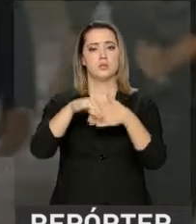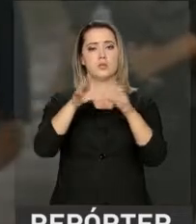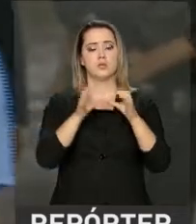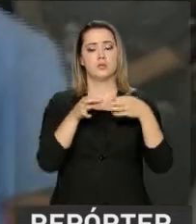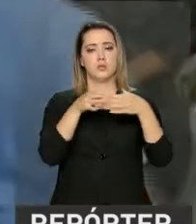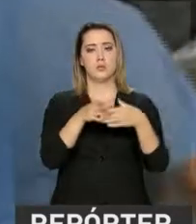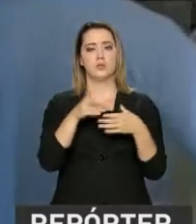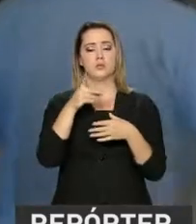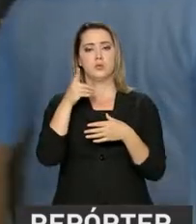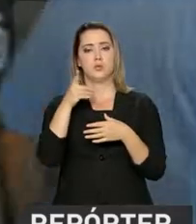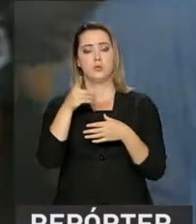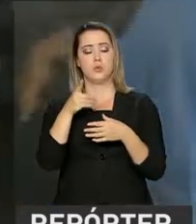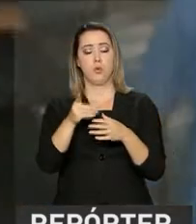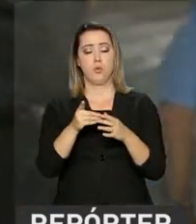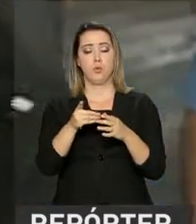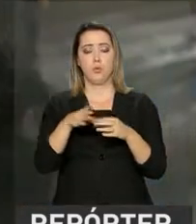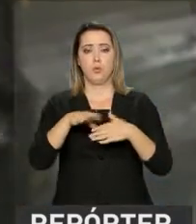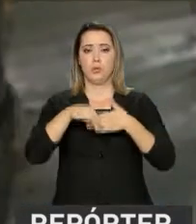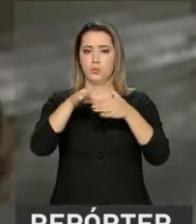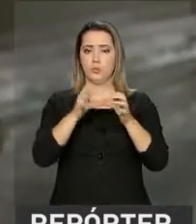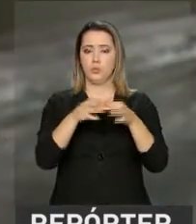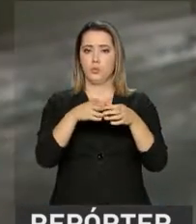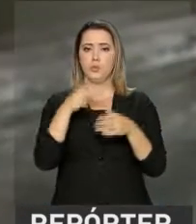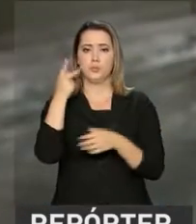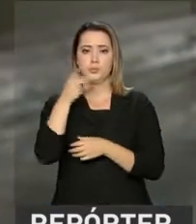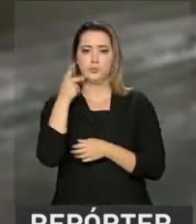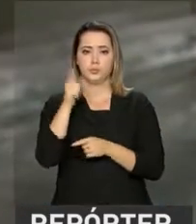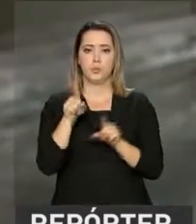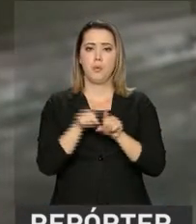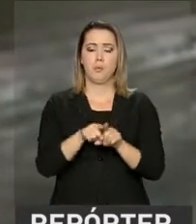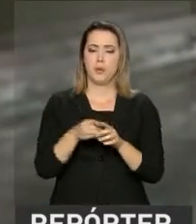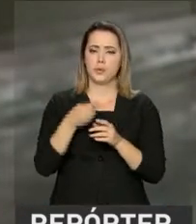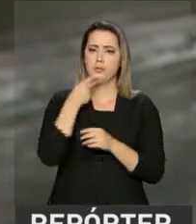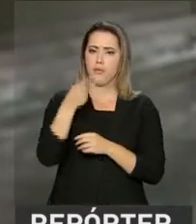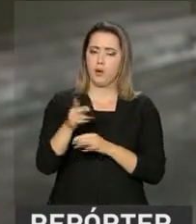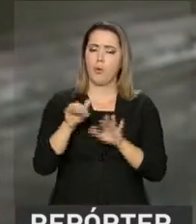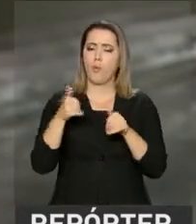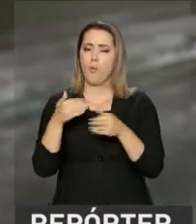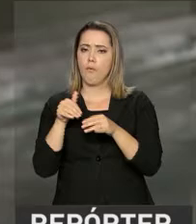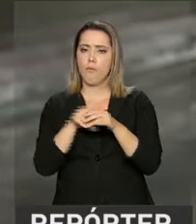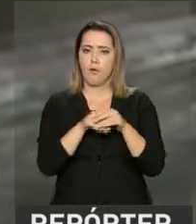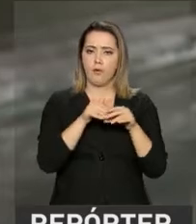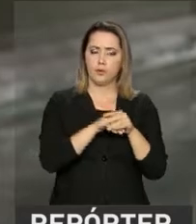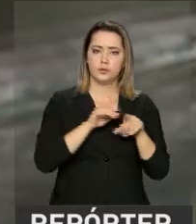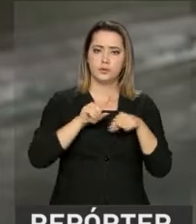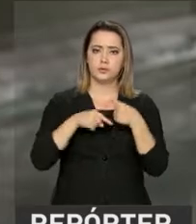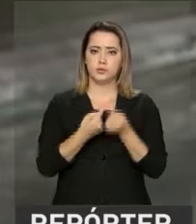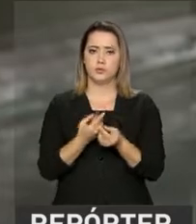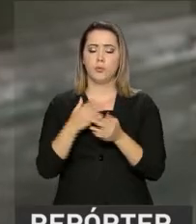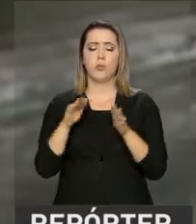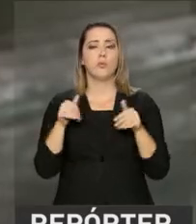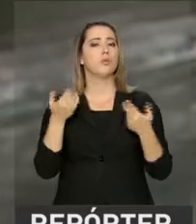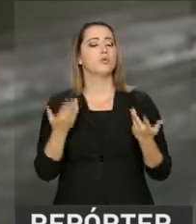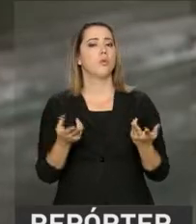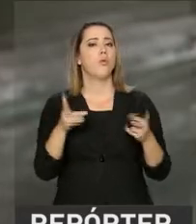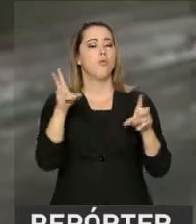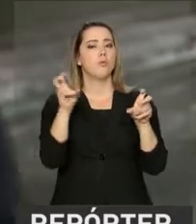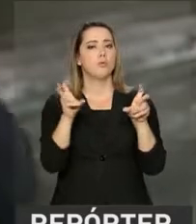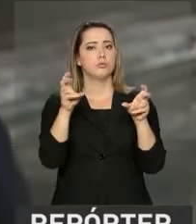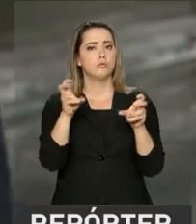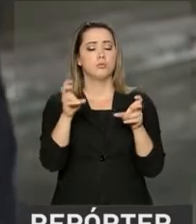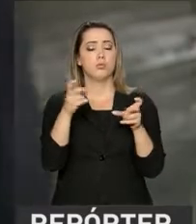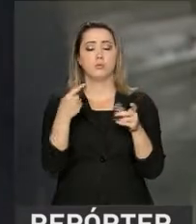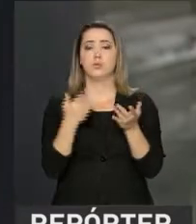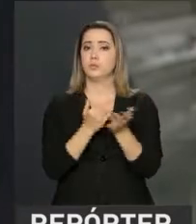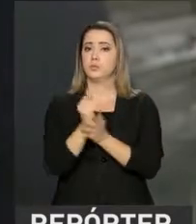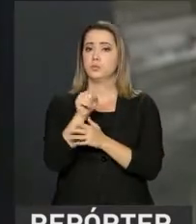partidos possam encaminhar os votos de cada bancada. Na sequência, o que é votado é o texto original do projeto,